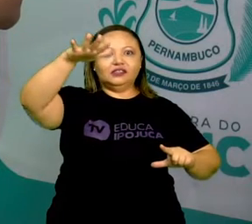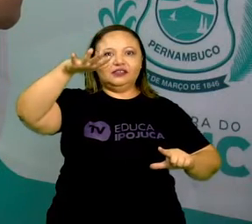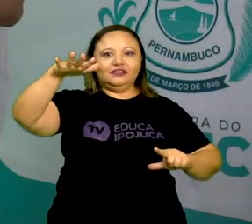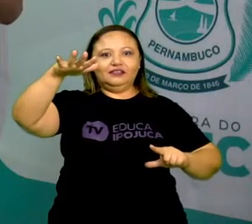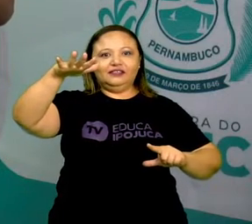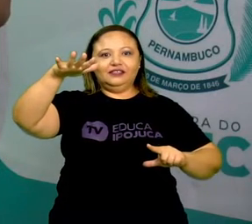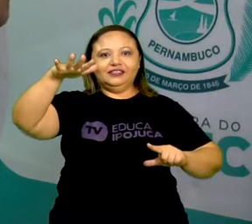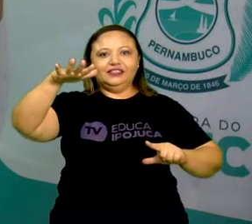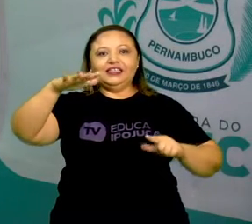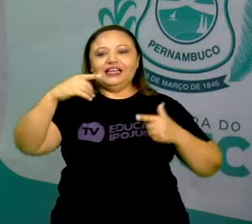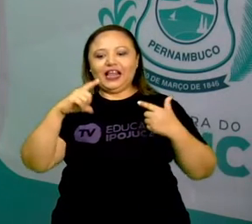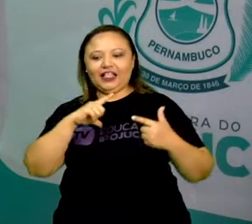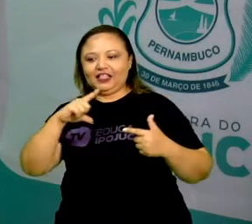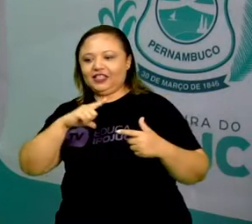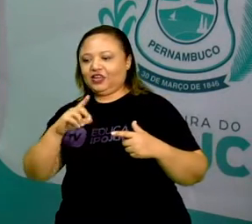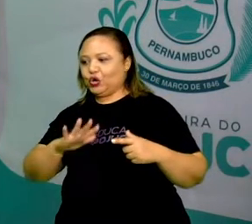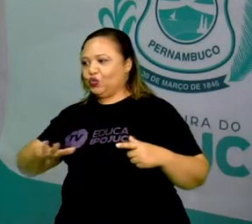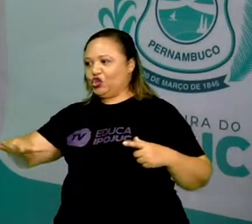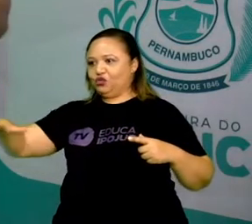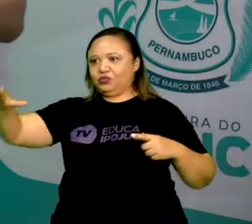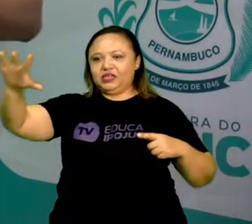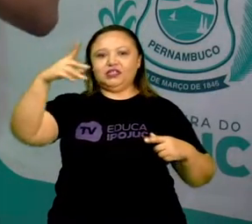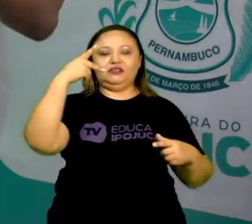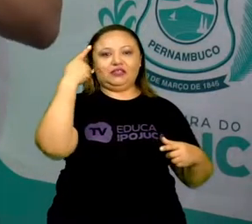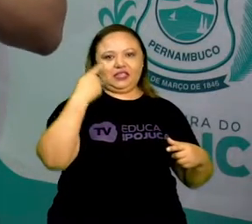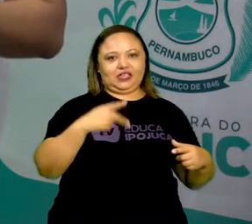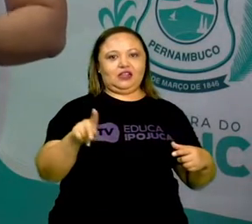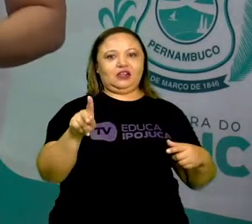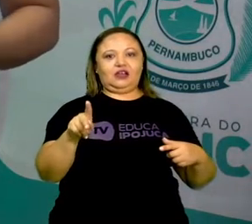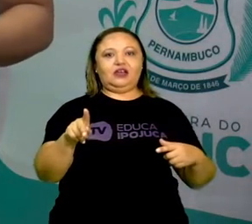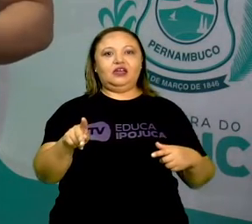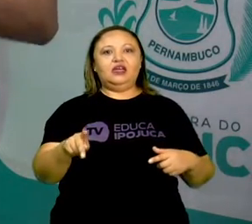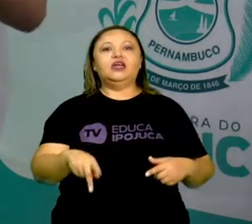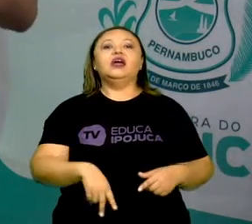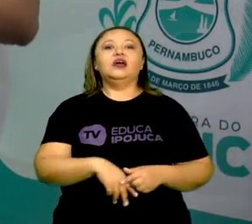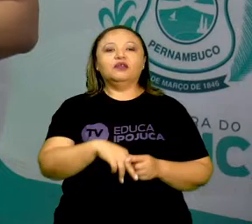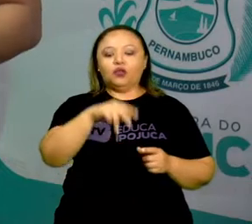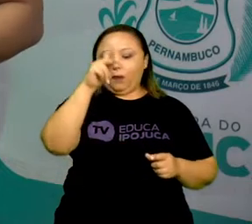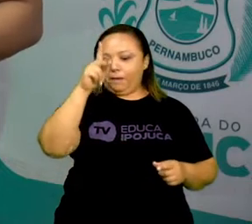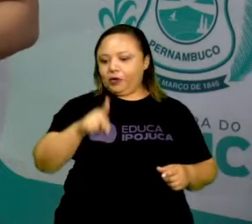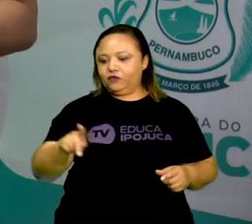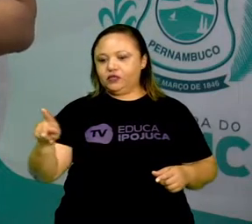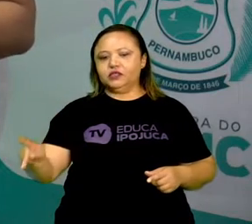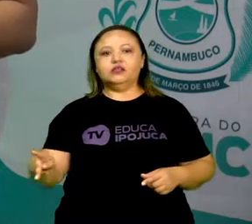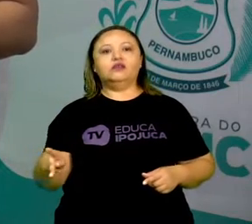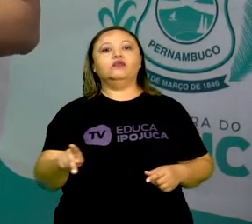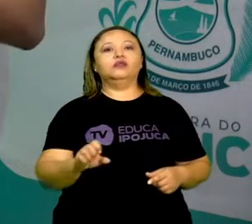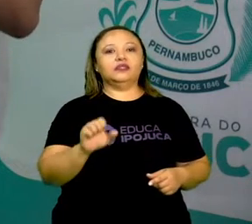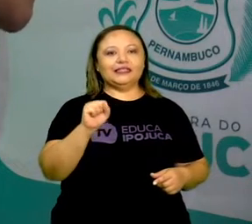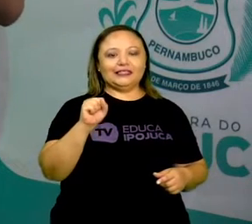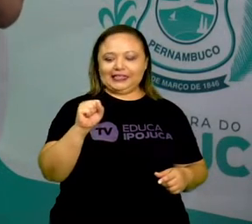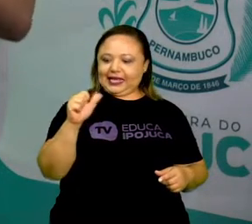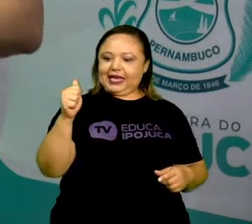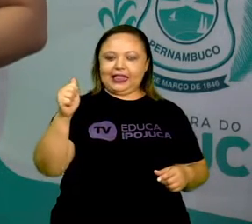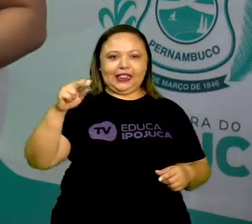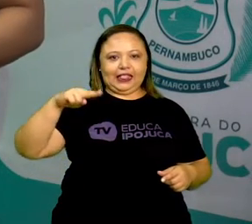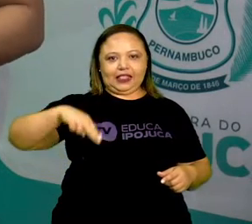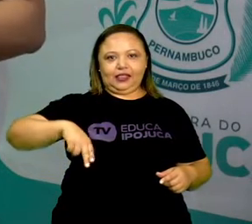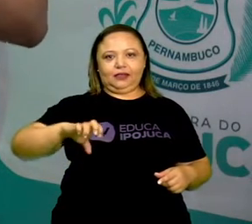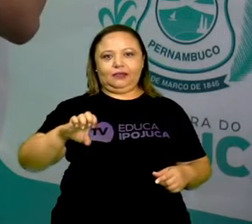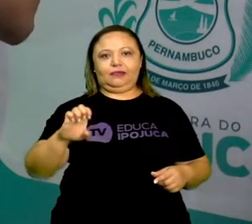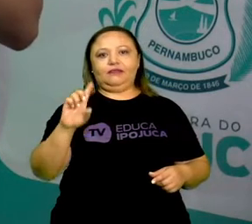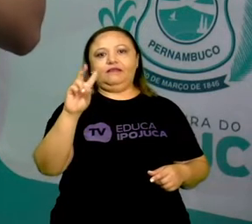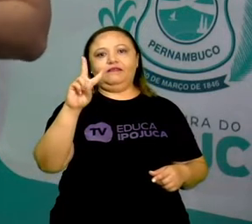espaço. Eu, professor Ceneval Santana, estarei com vocês neste momento de aprender. Vamos